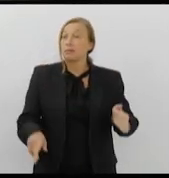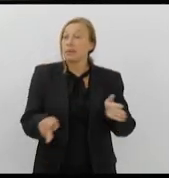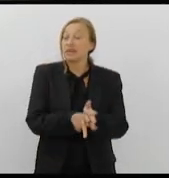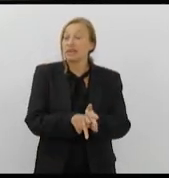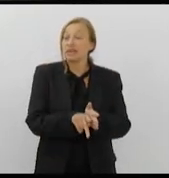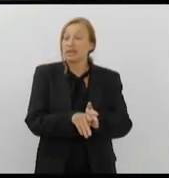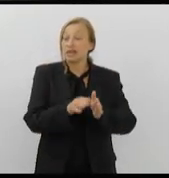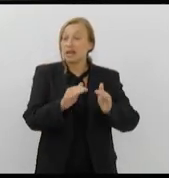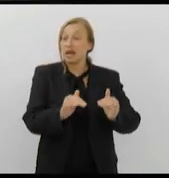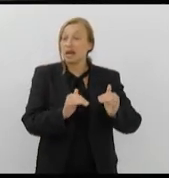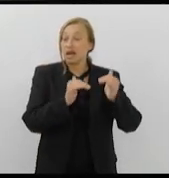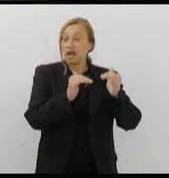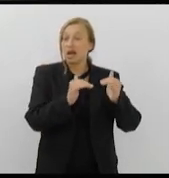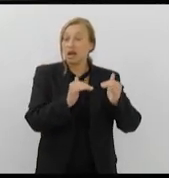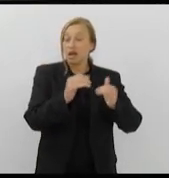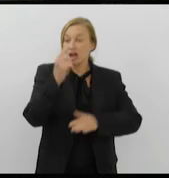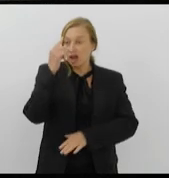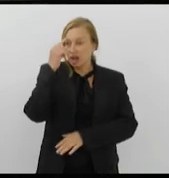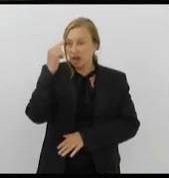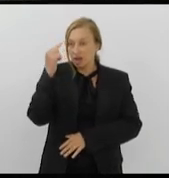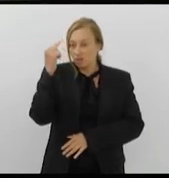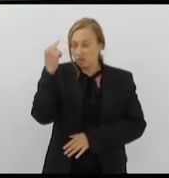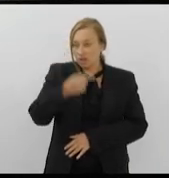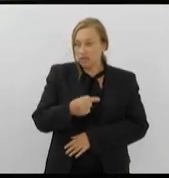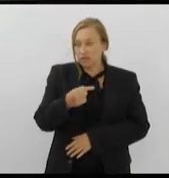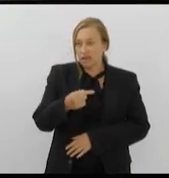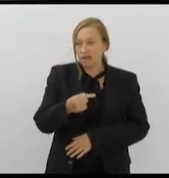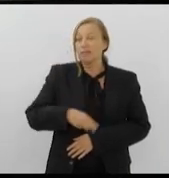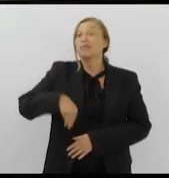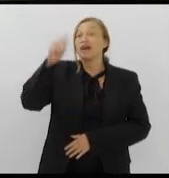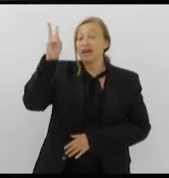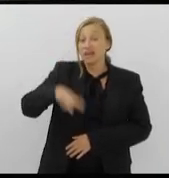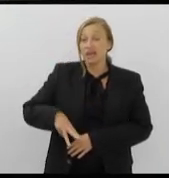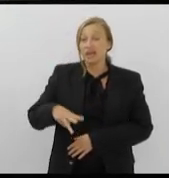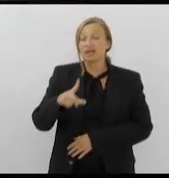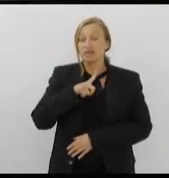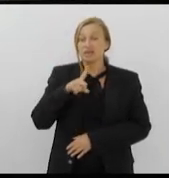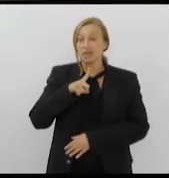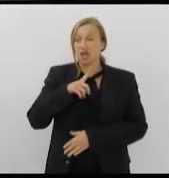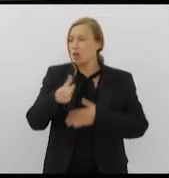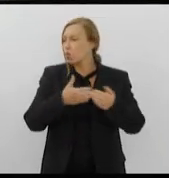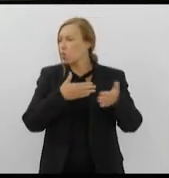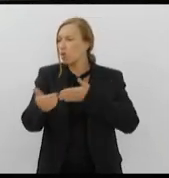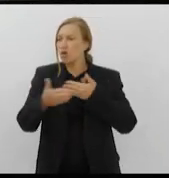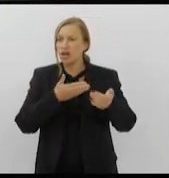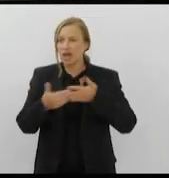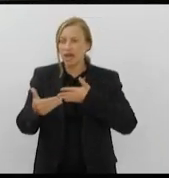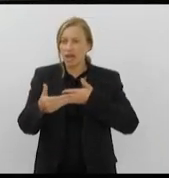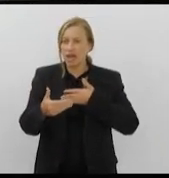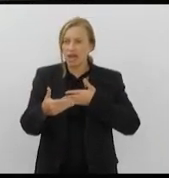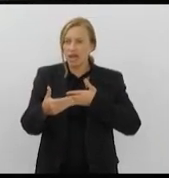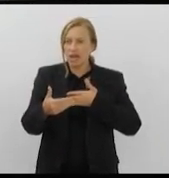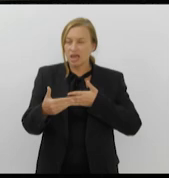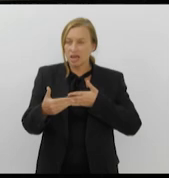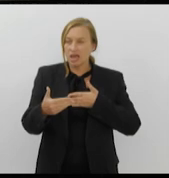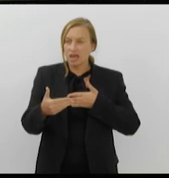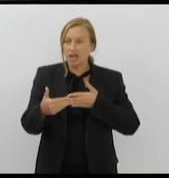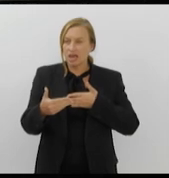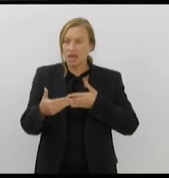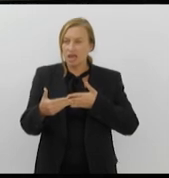ordem e o salvo-conduto para quem quiser ocupar qualquer cadeira dentro desse parlamento ou de qualquer